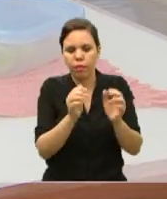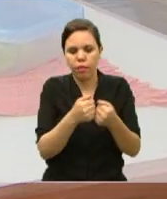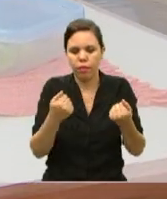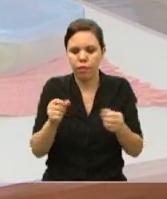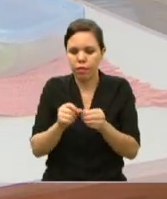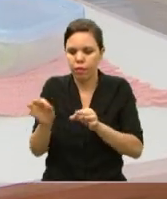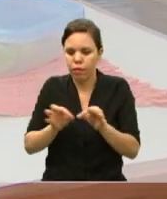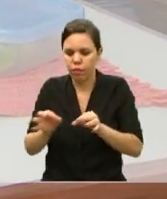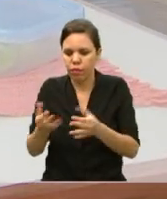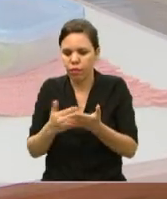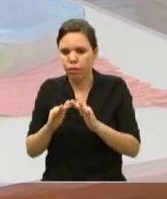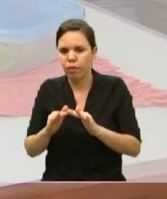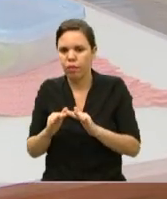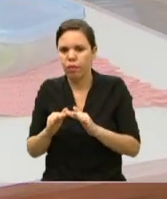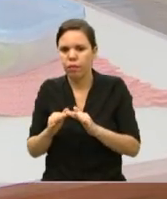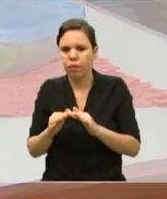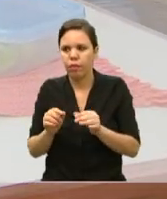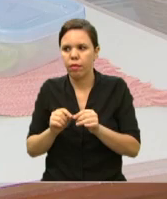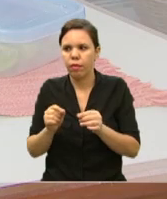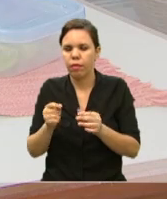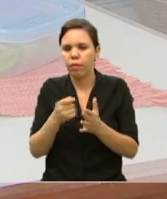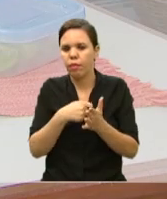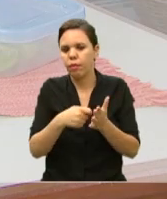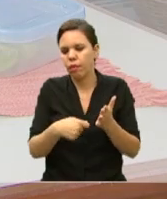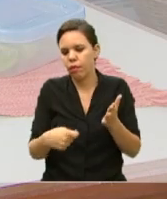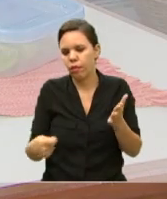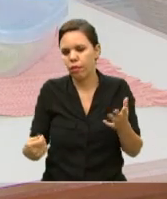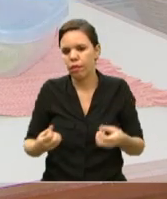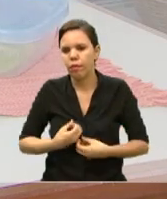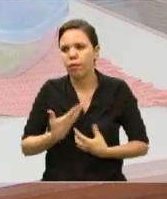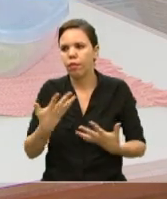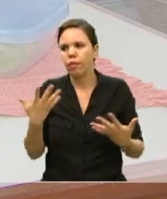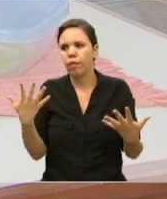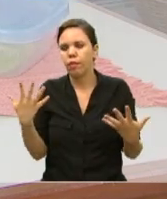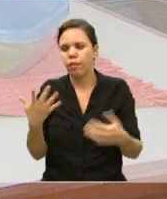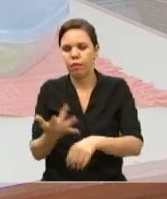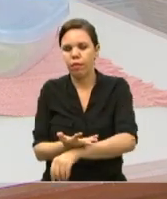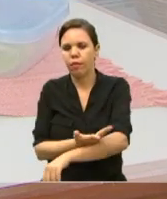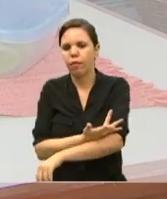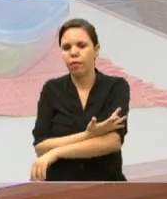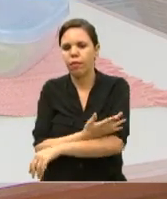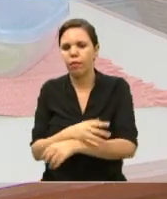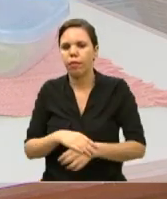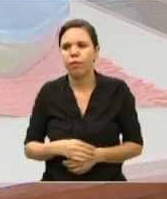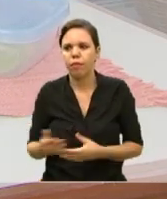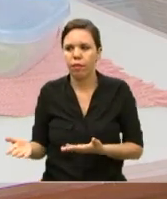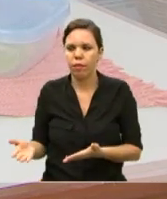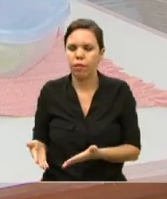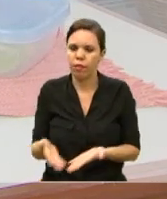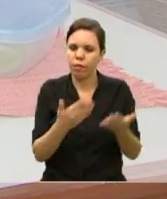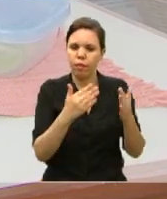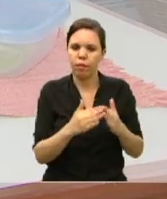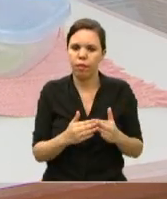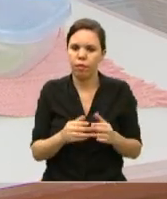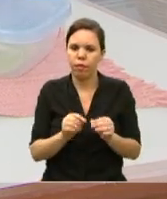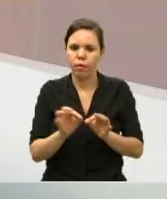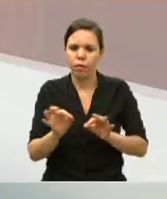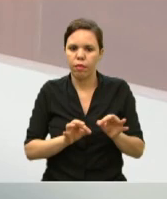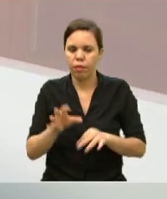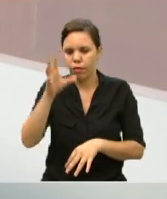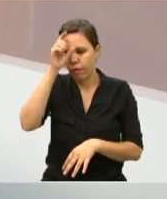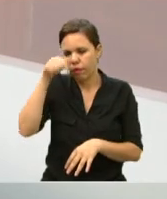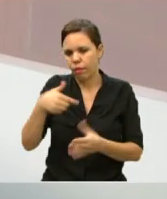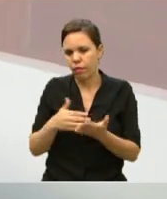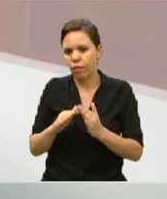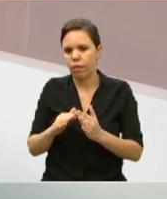Não. O indivíduo que você está trabalhando é um só. Não tem por que você fazer essa divisão. Tem que ser continuado. Exato.